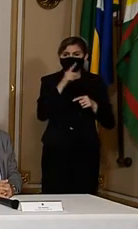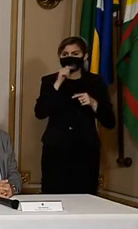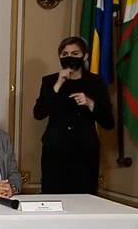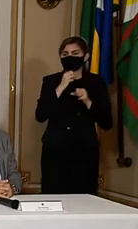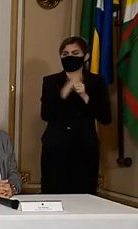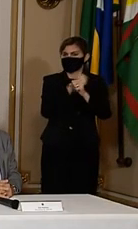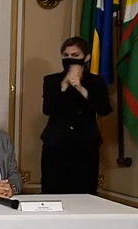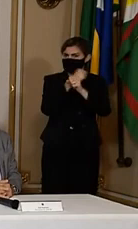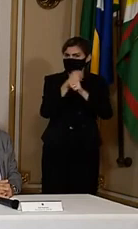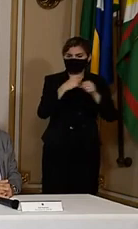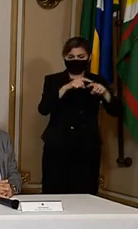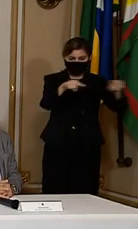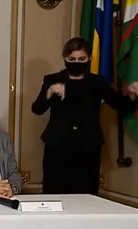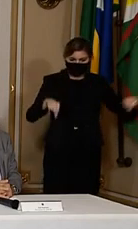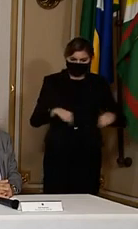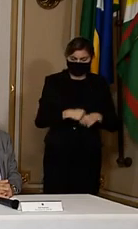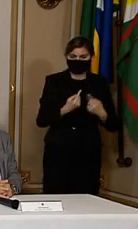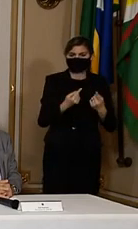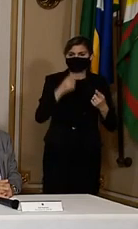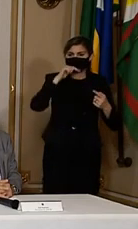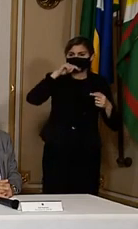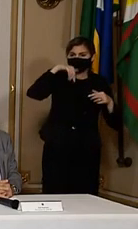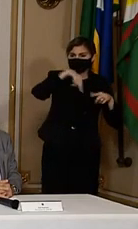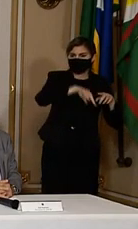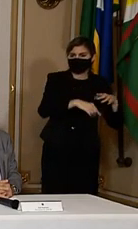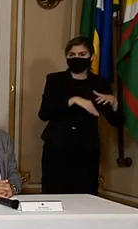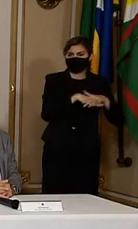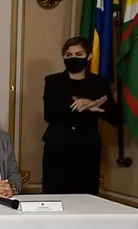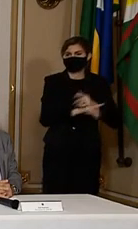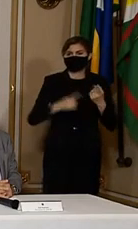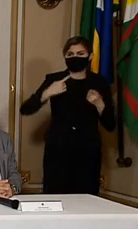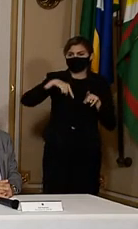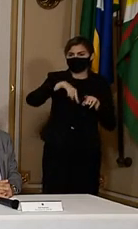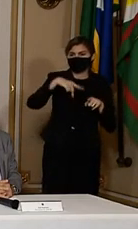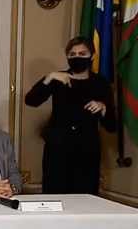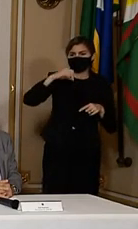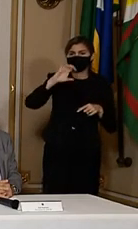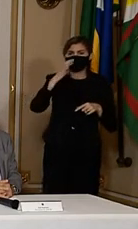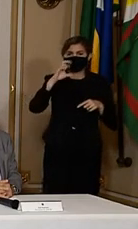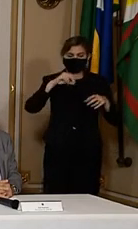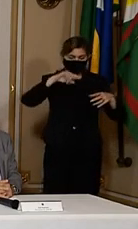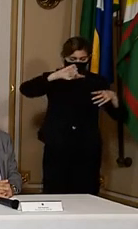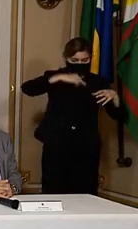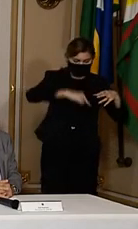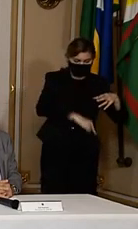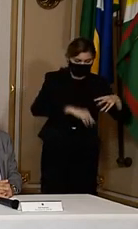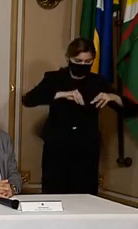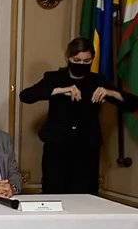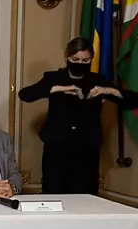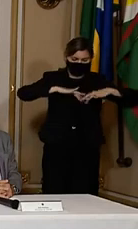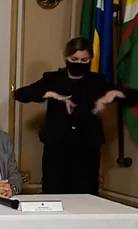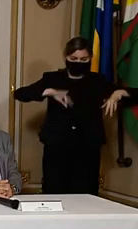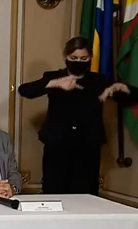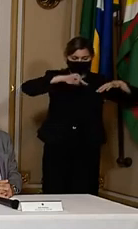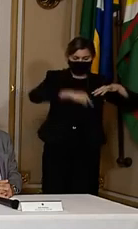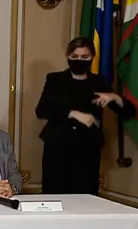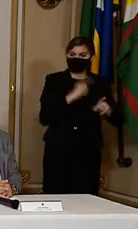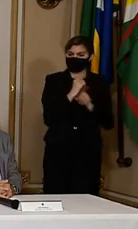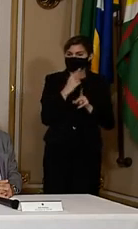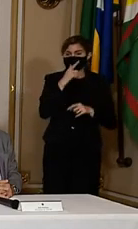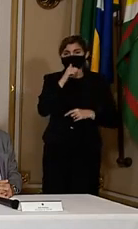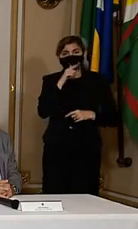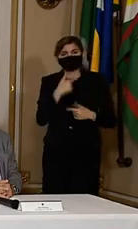construção de cisternas a perfuração de Poços ou seja ações que diálogo